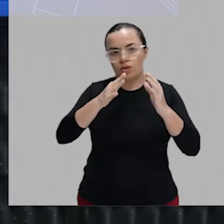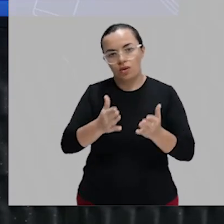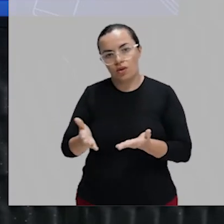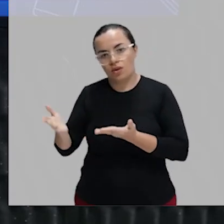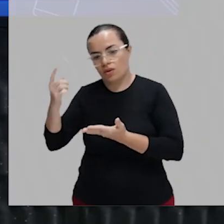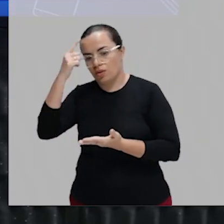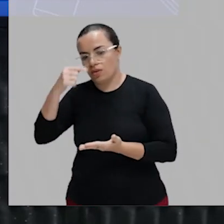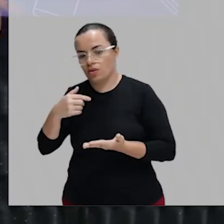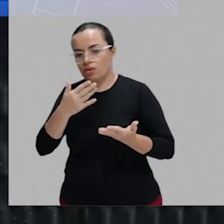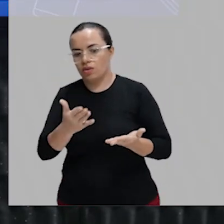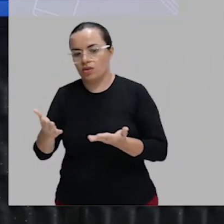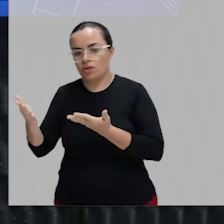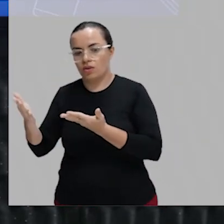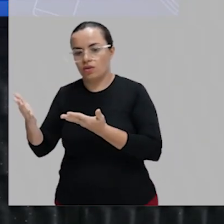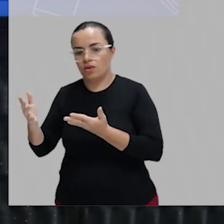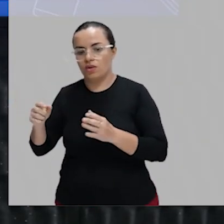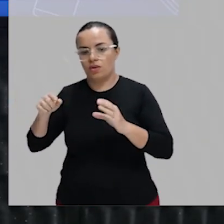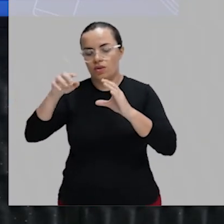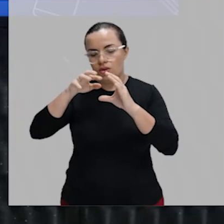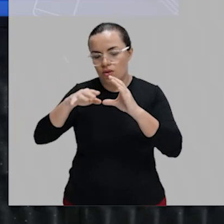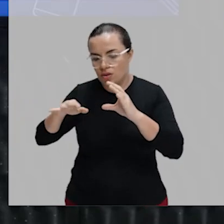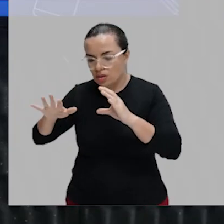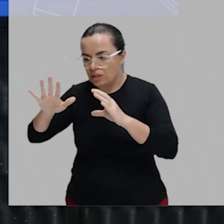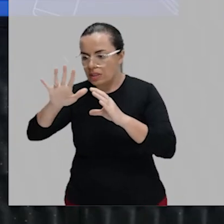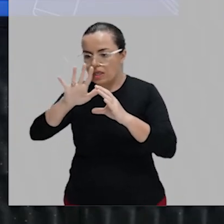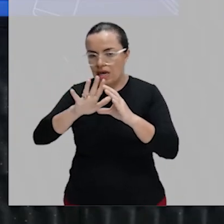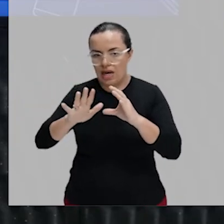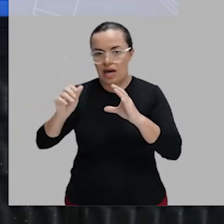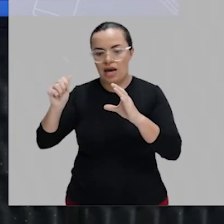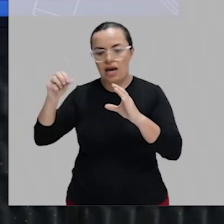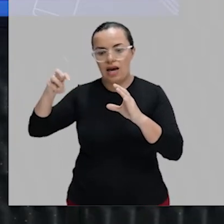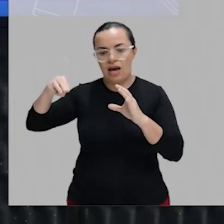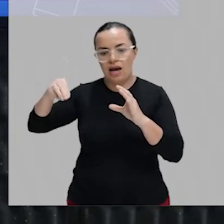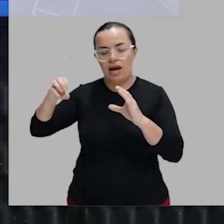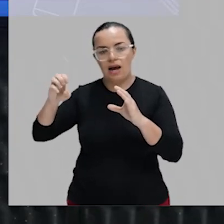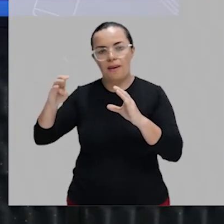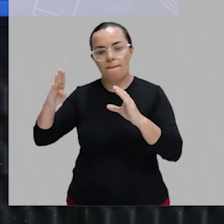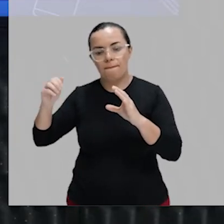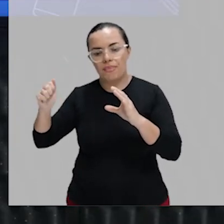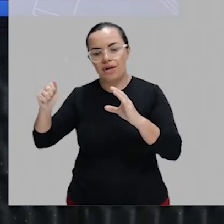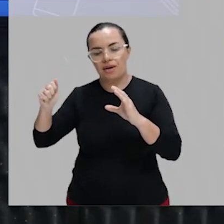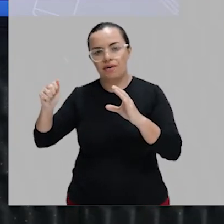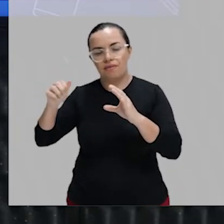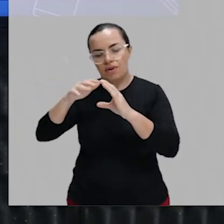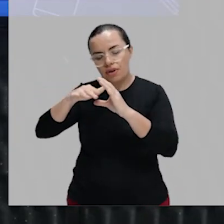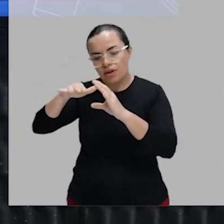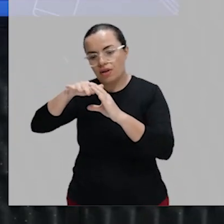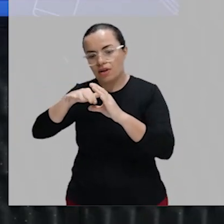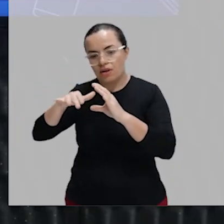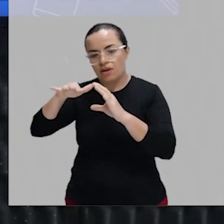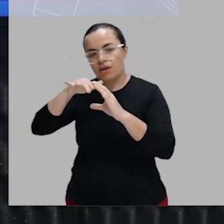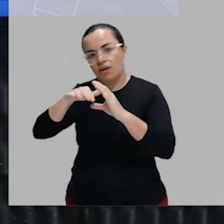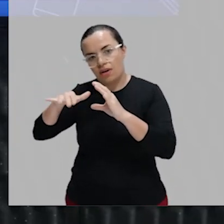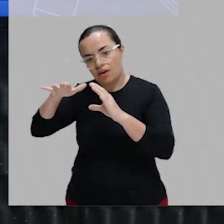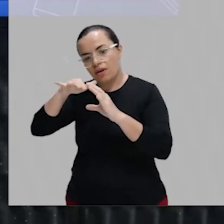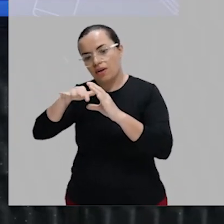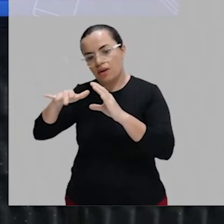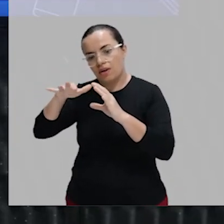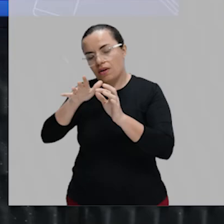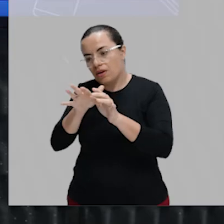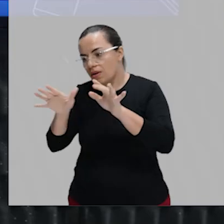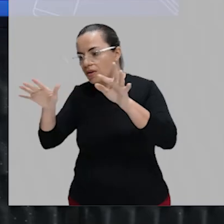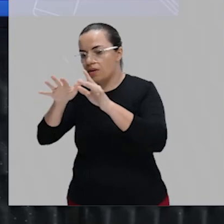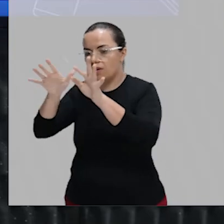na direção em que ela quer se movimentar. Essa movimentação do citoplasma é controlada pela